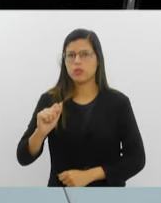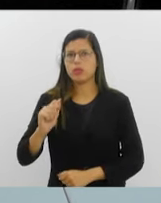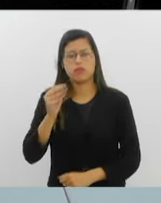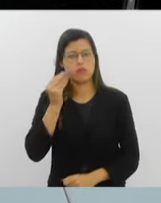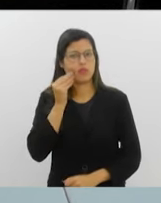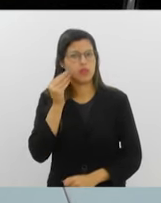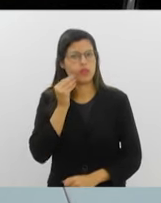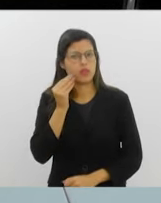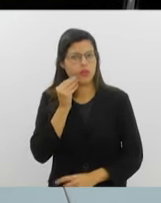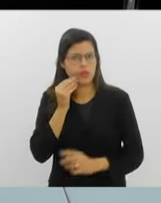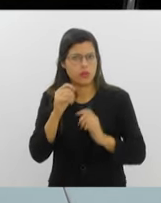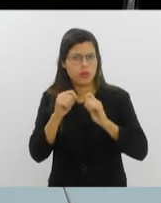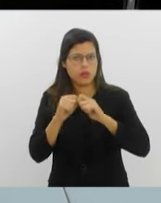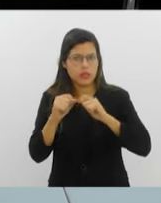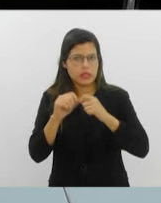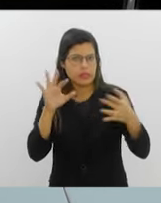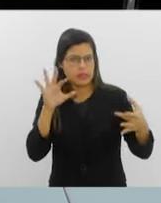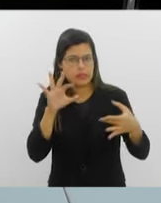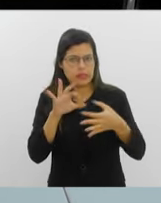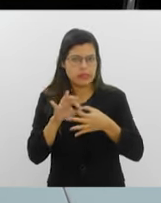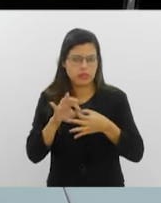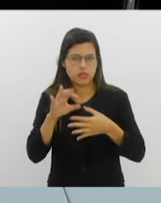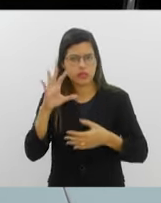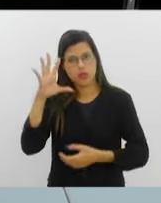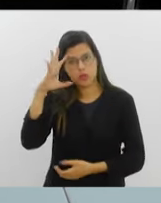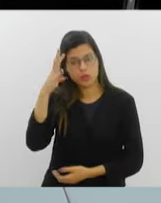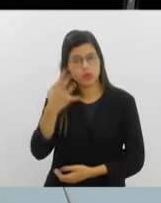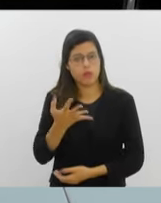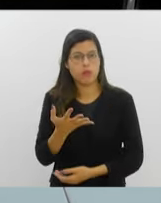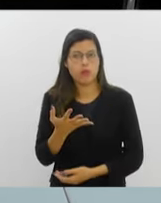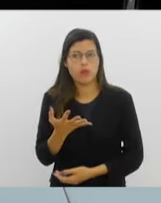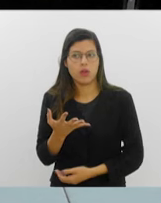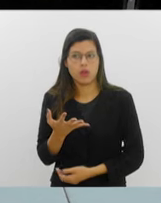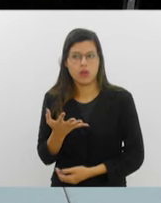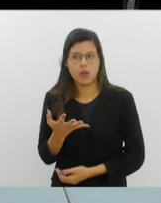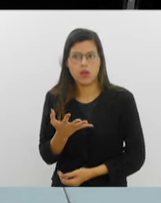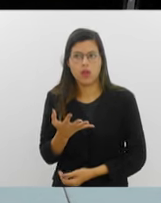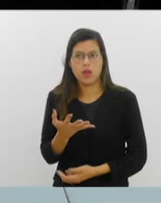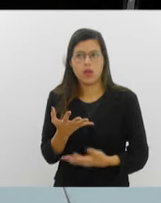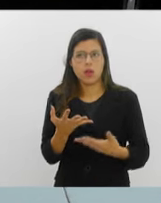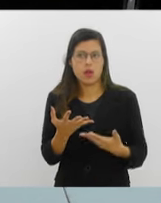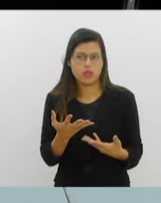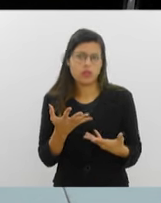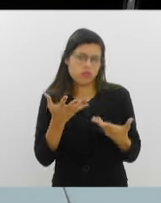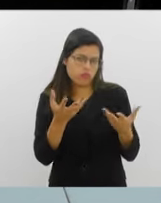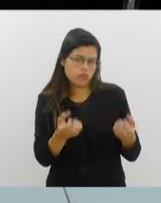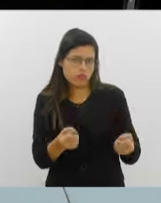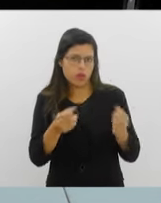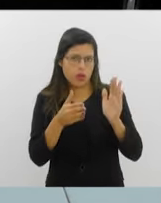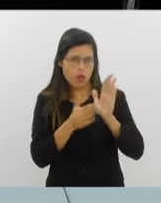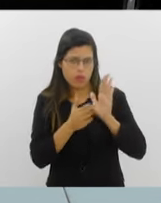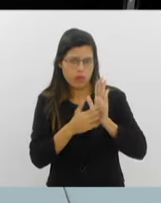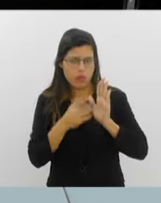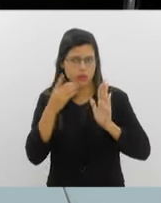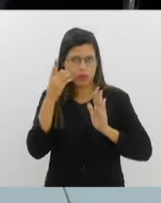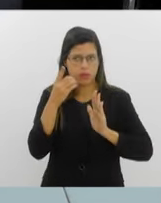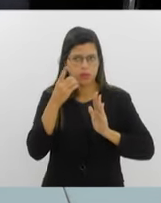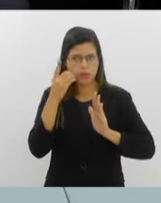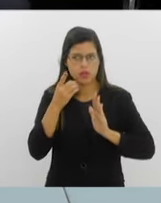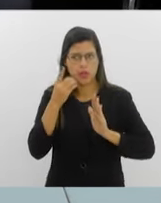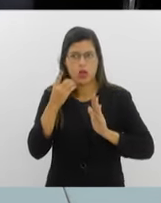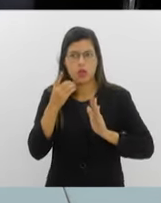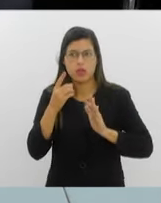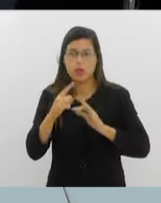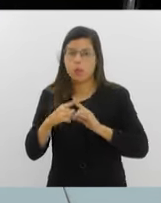aqui fazer uma conciliação. Que a gente prestigia as propostas do deputado, seja ela qual for, mas, é por mas a